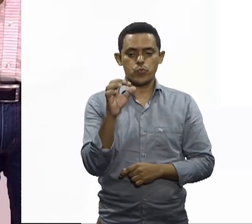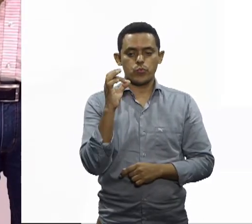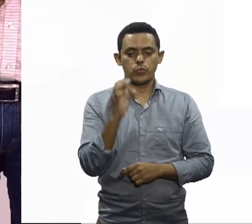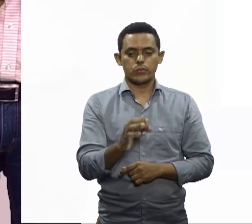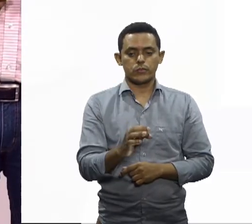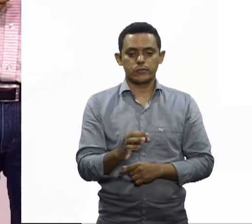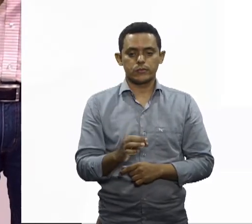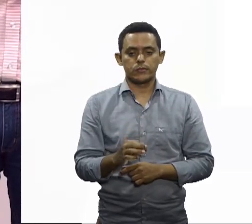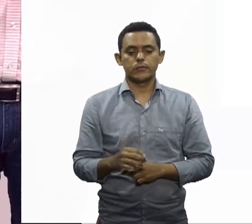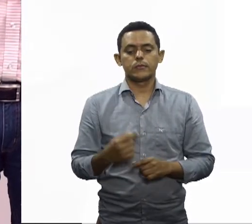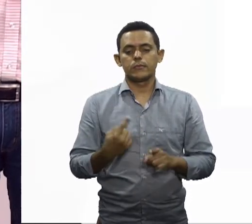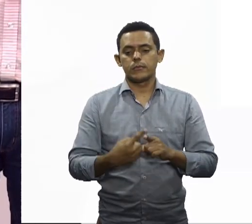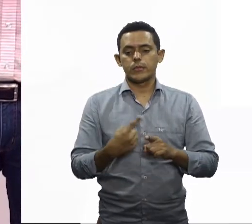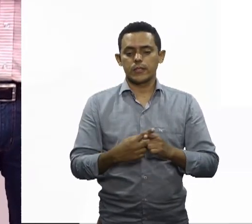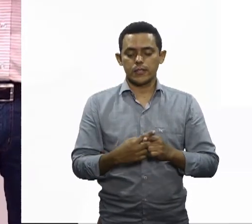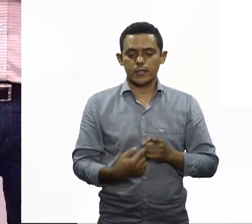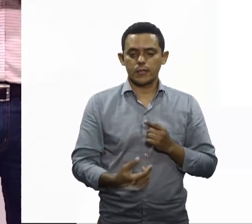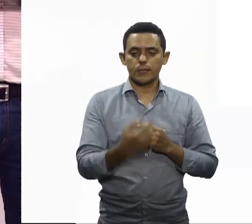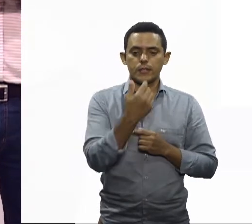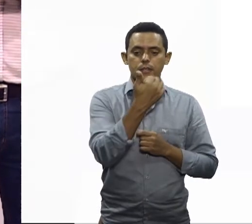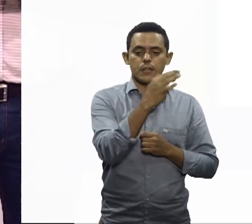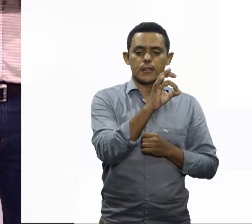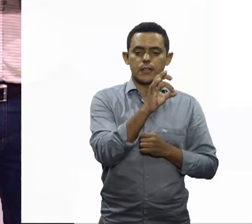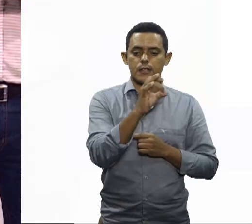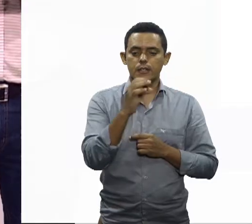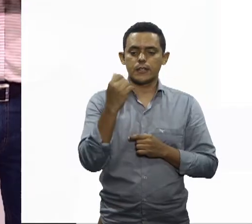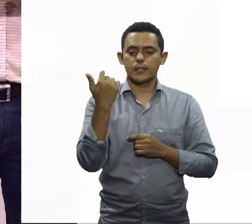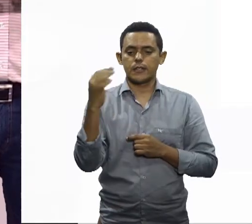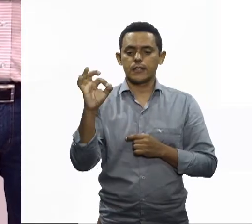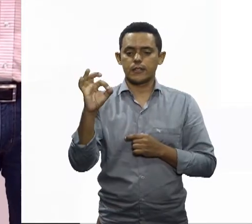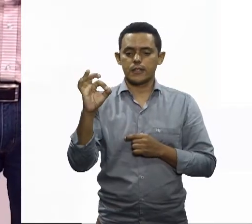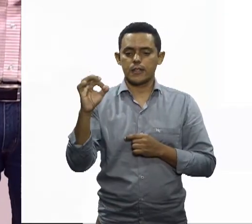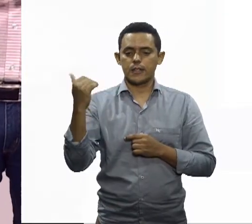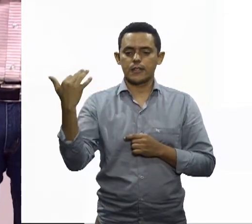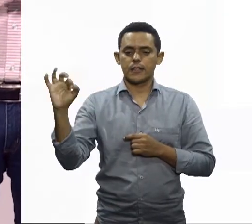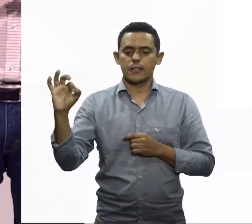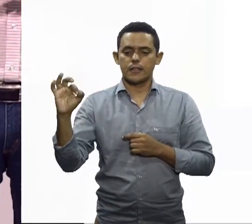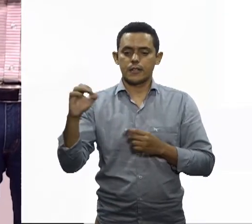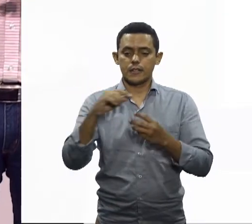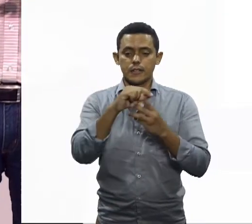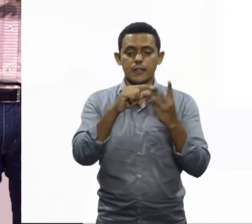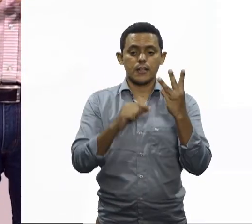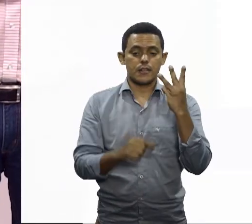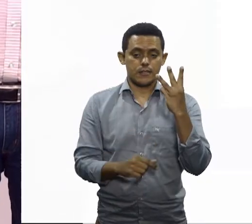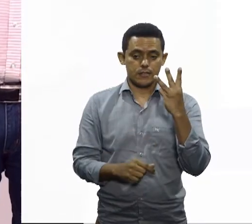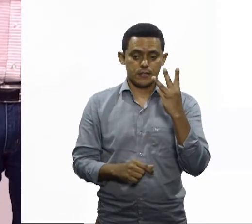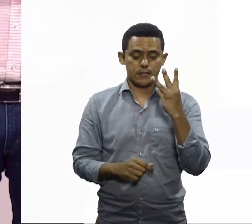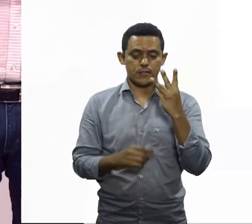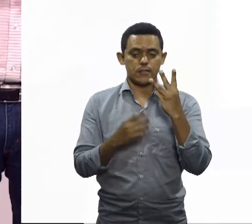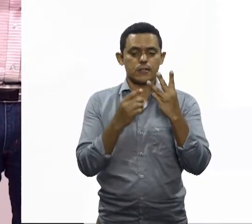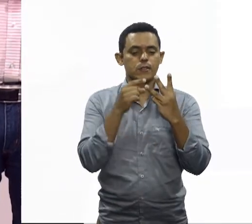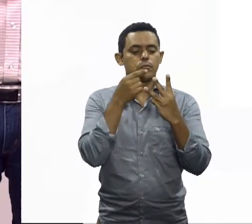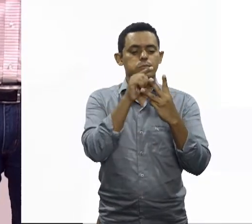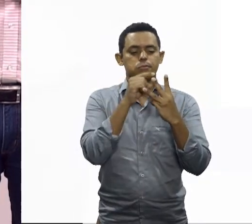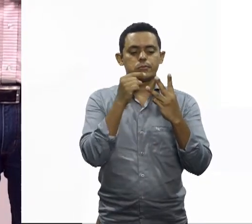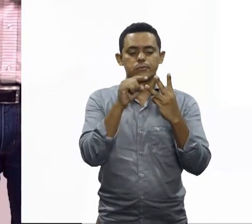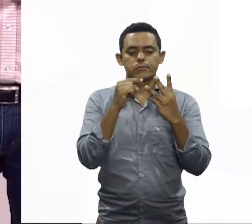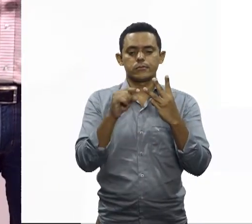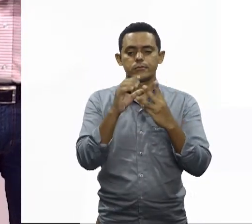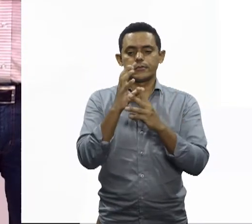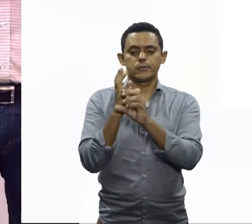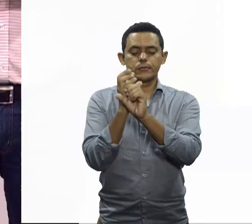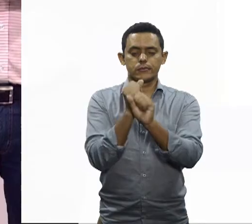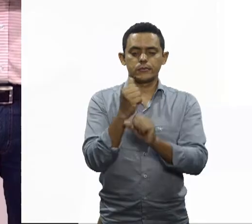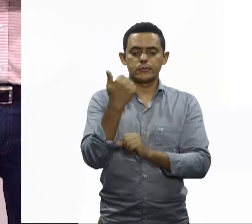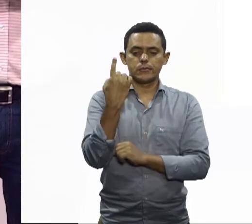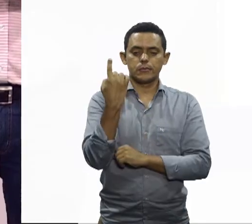vezes? 3 vezes. Então, nós temos que multiplicar. Tá certo? Então, 1 quilograma vai ser igual a quem? 10 vezes